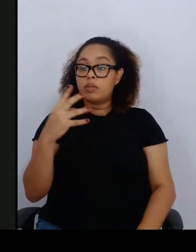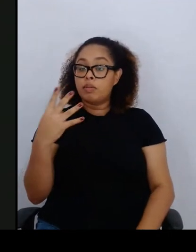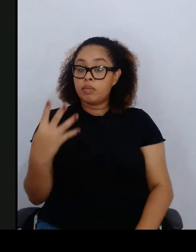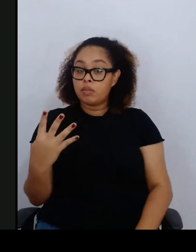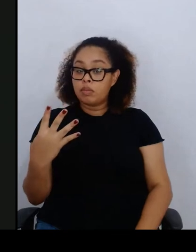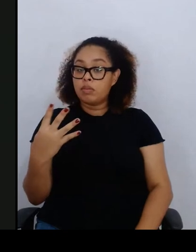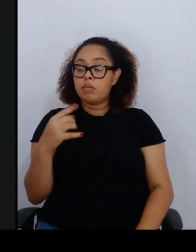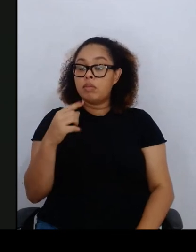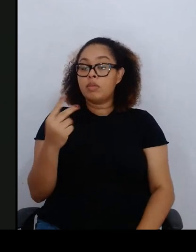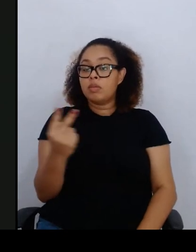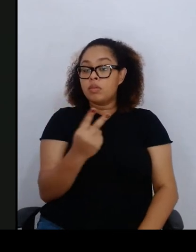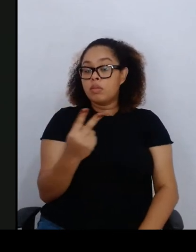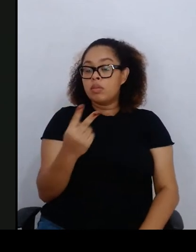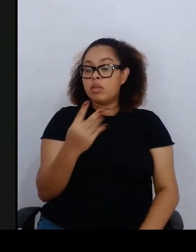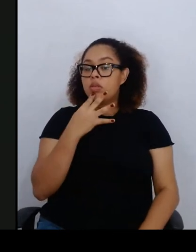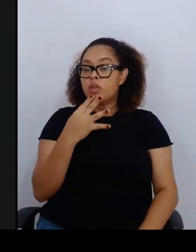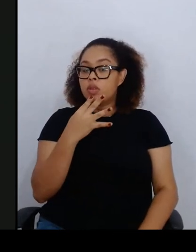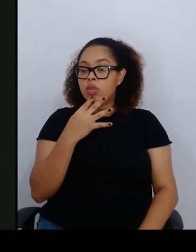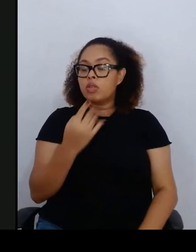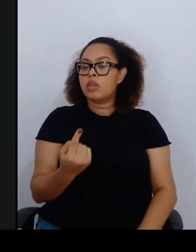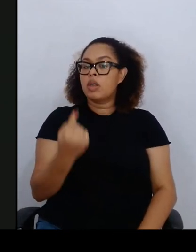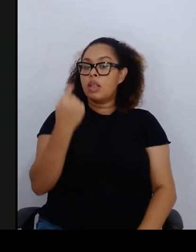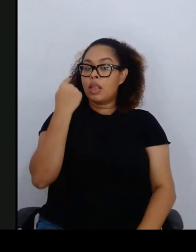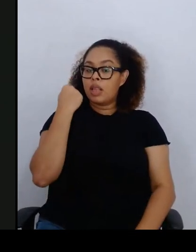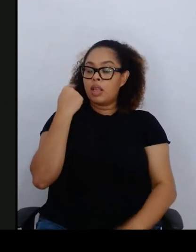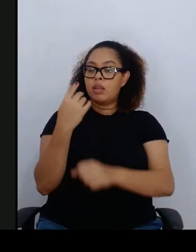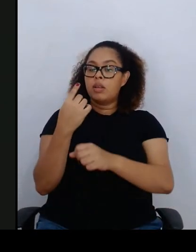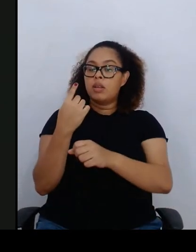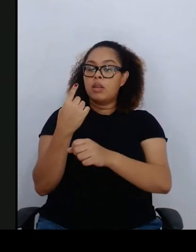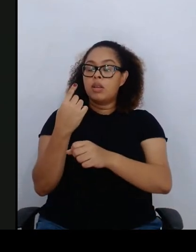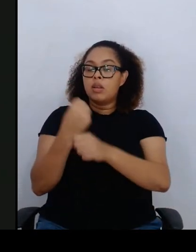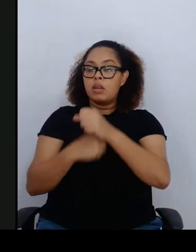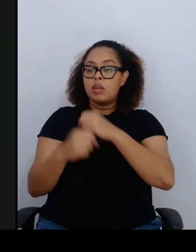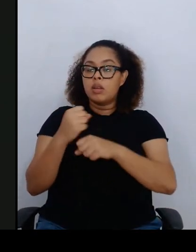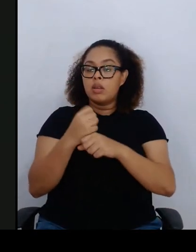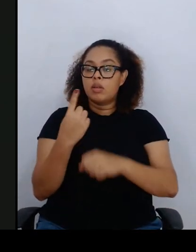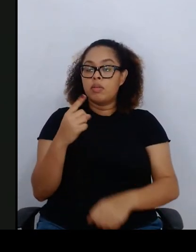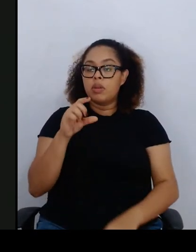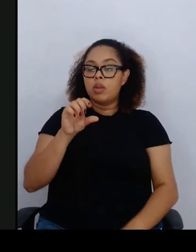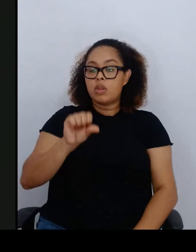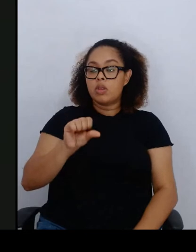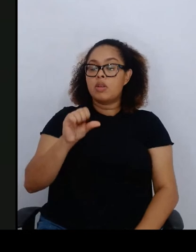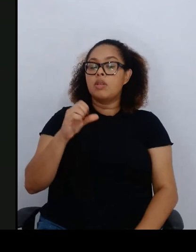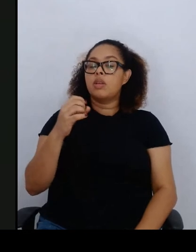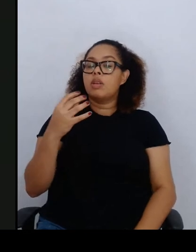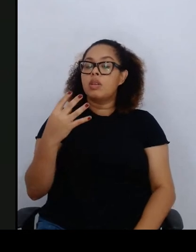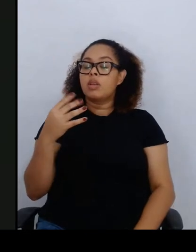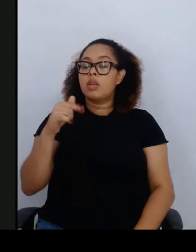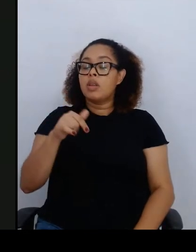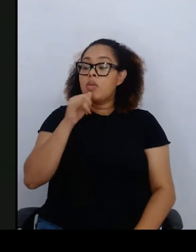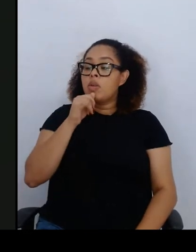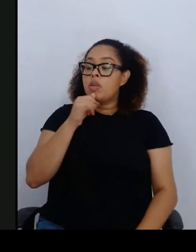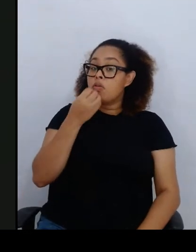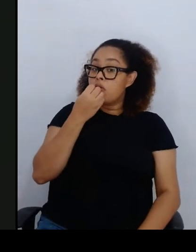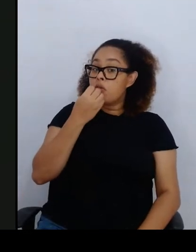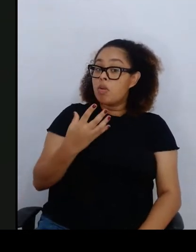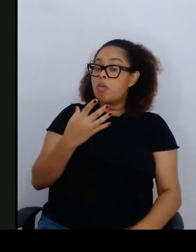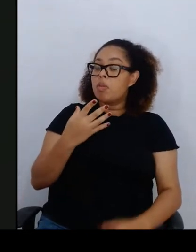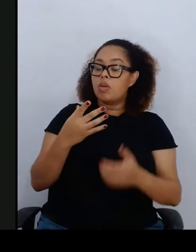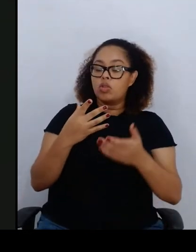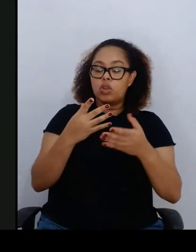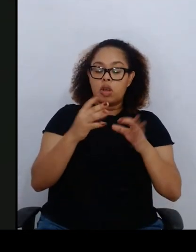conhecido já desde 1947 bacon Foi muito generoso primeiro conjunto de tintas a